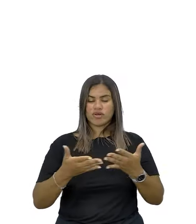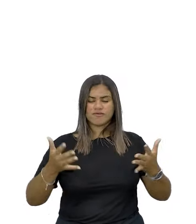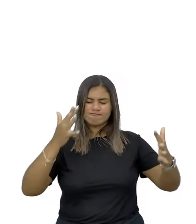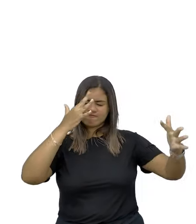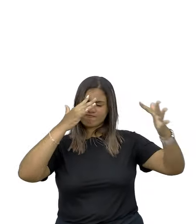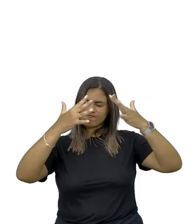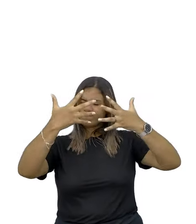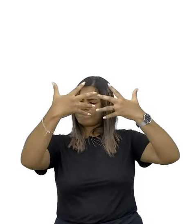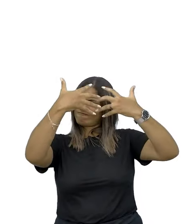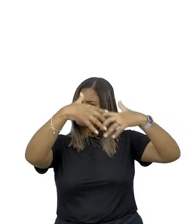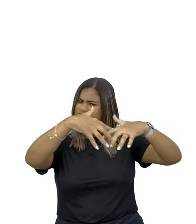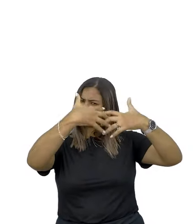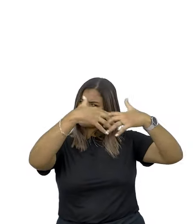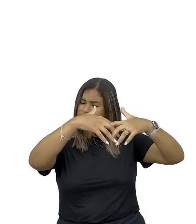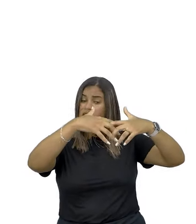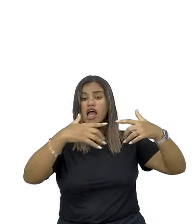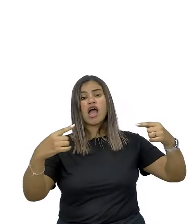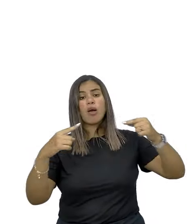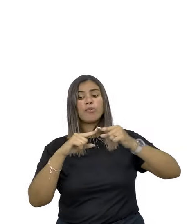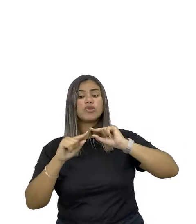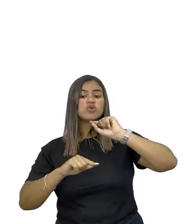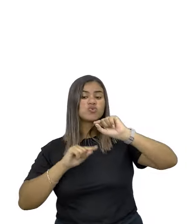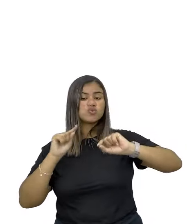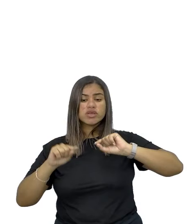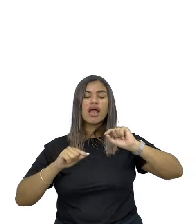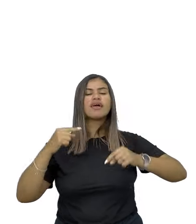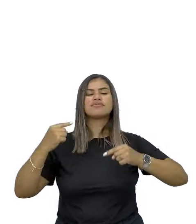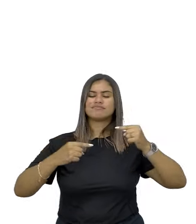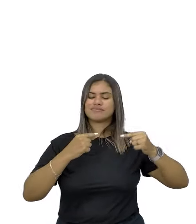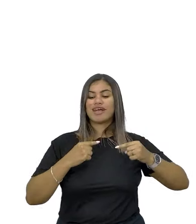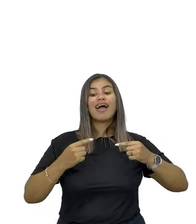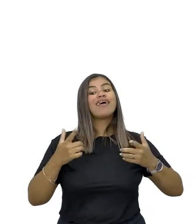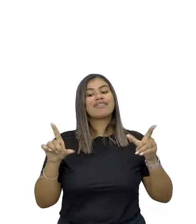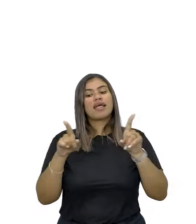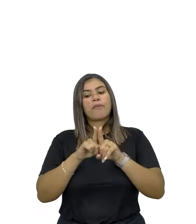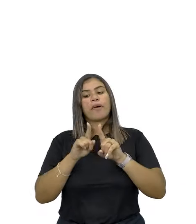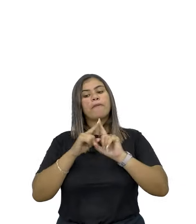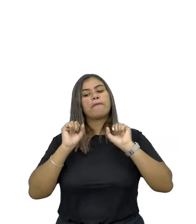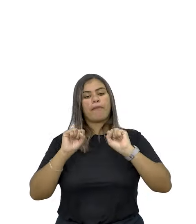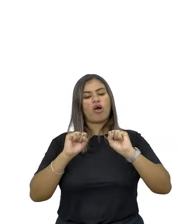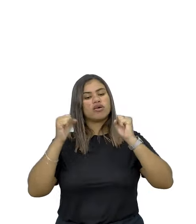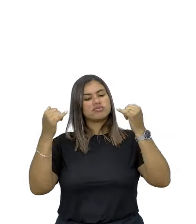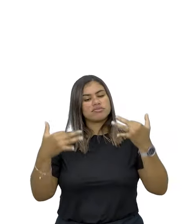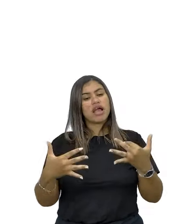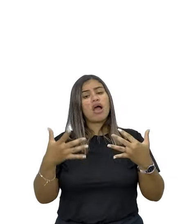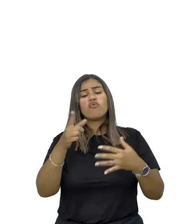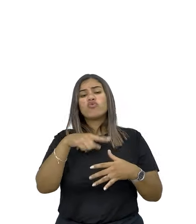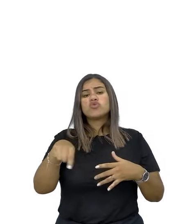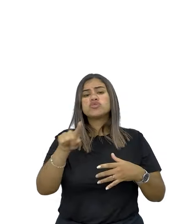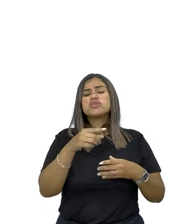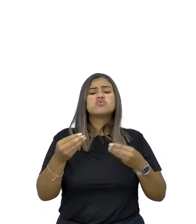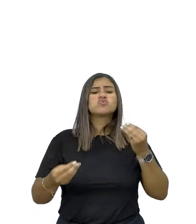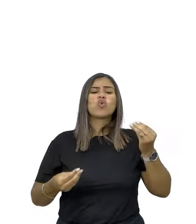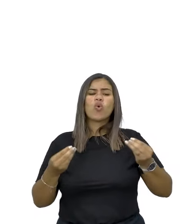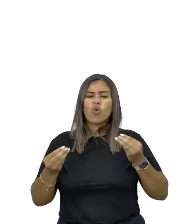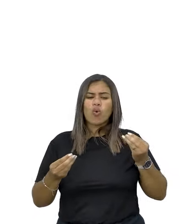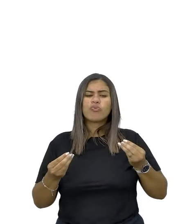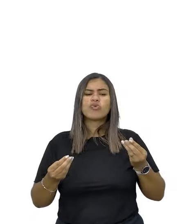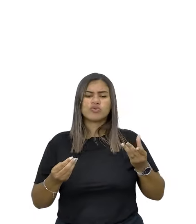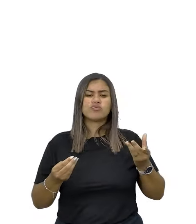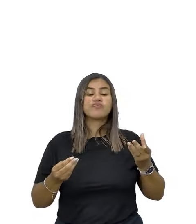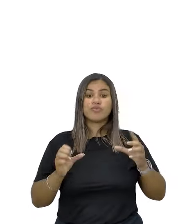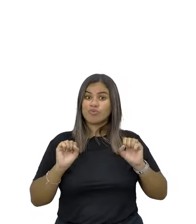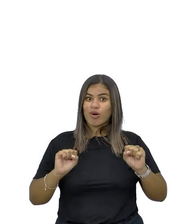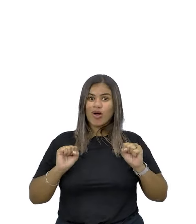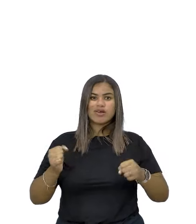mais, refletissem sobre o que nós discutimos hoje, contasse para nós essa experiência de vocês, conte para a gente, utilize o